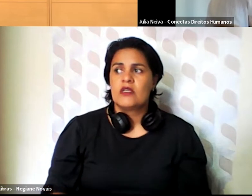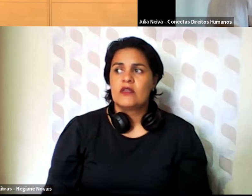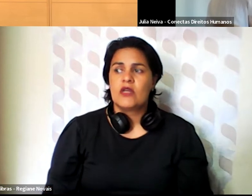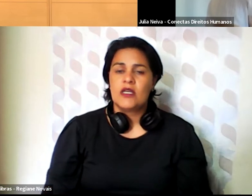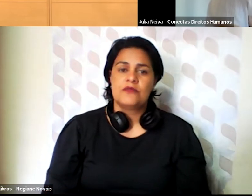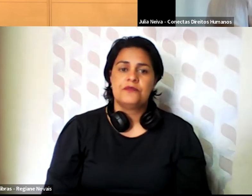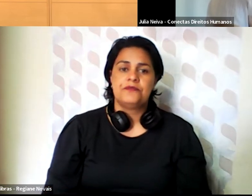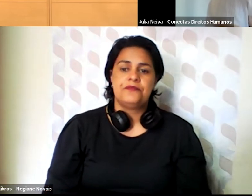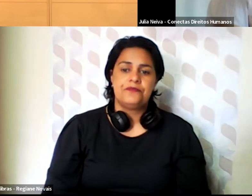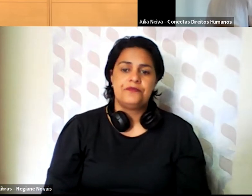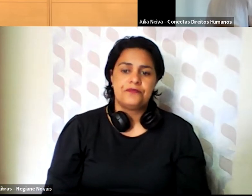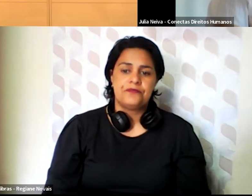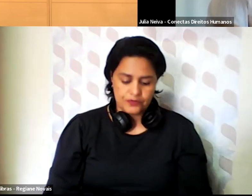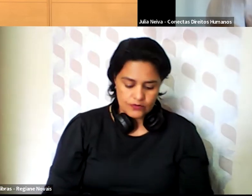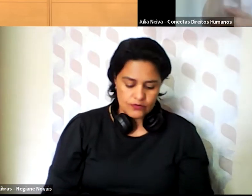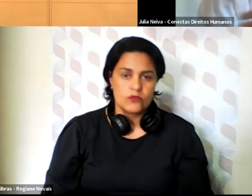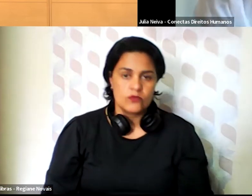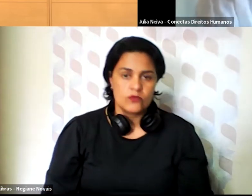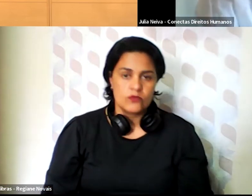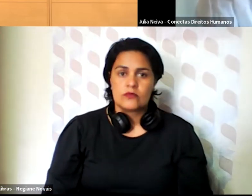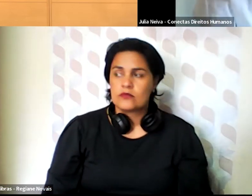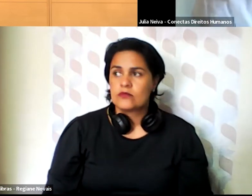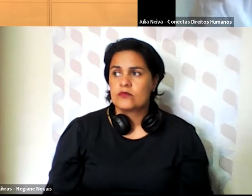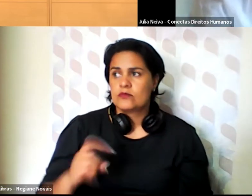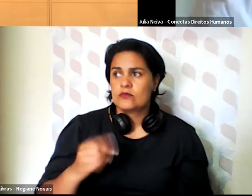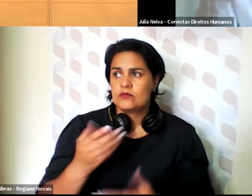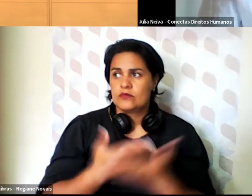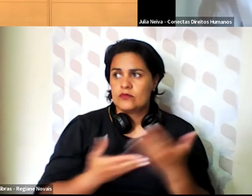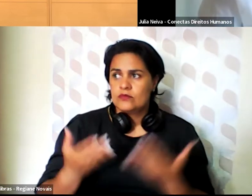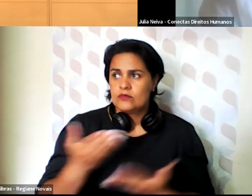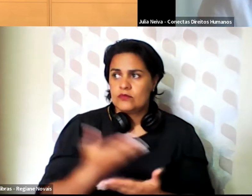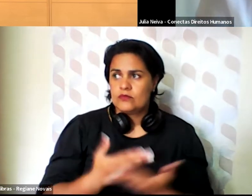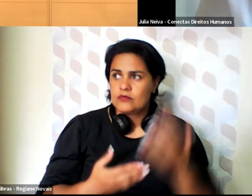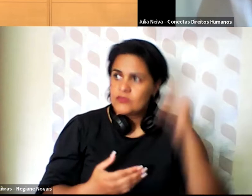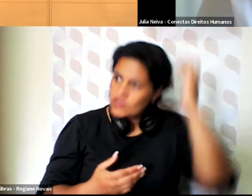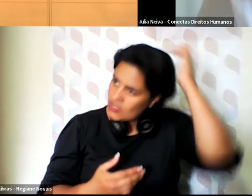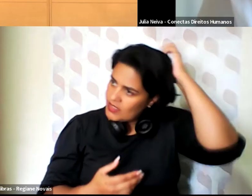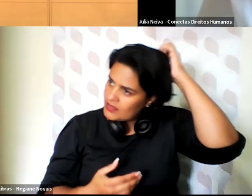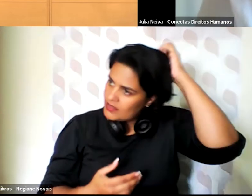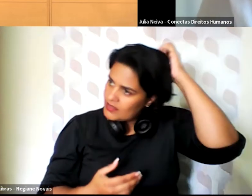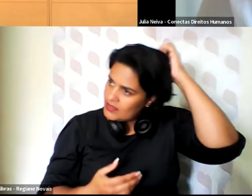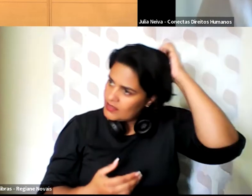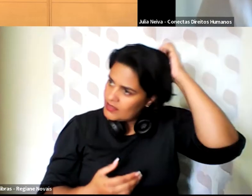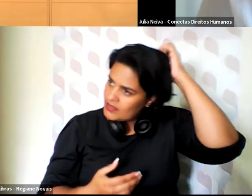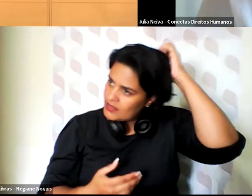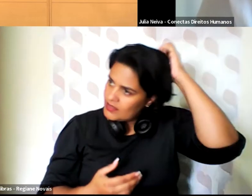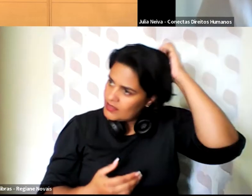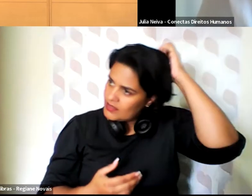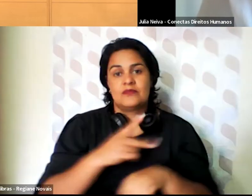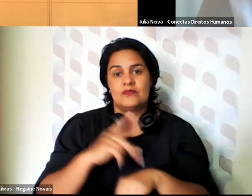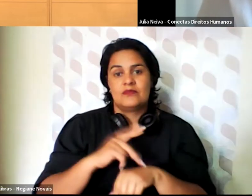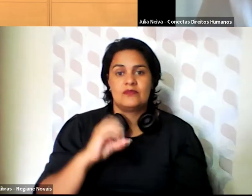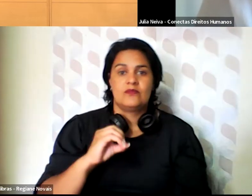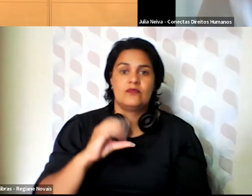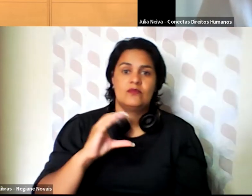você não tem uma negociação comercial como tem na OMC, né? Os países todos da OCDE comerciam com todos os